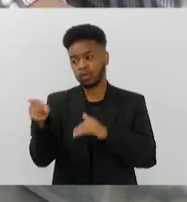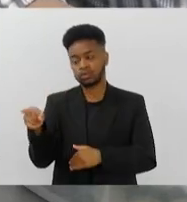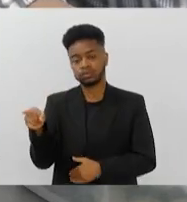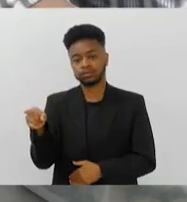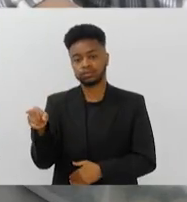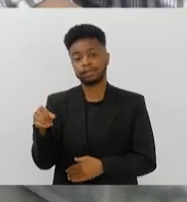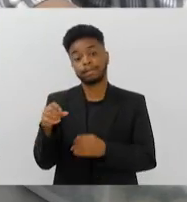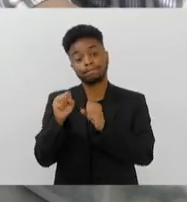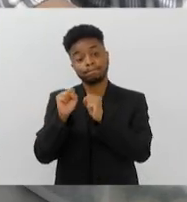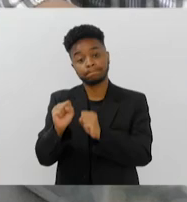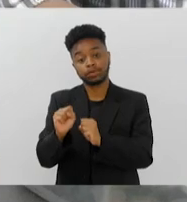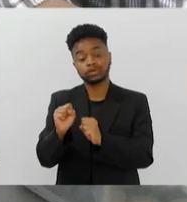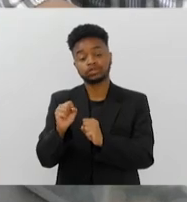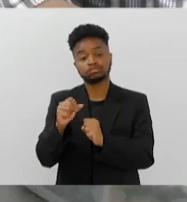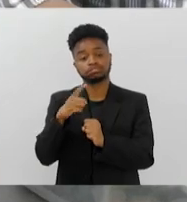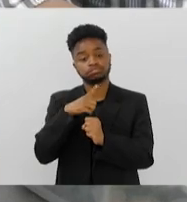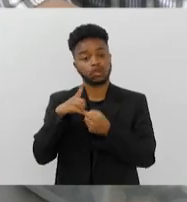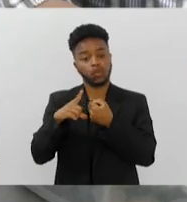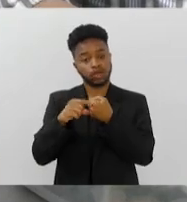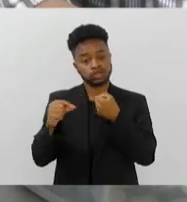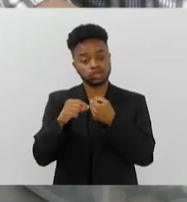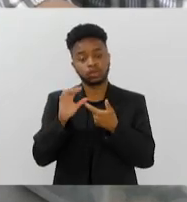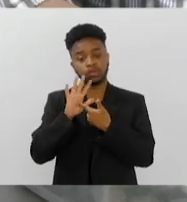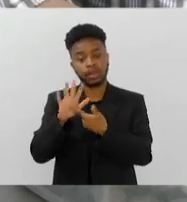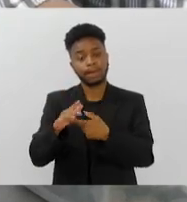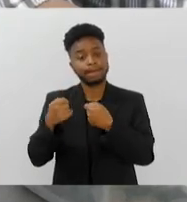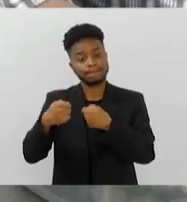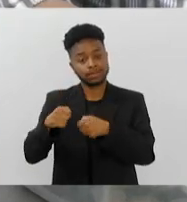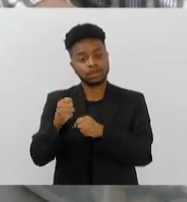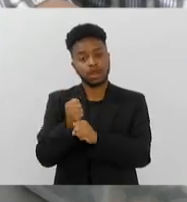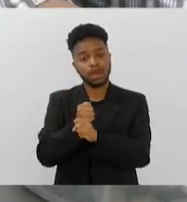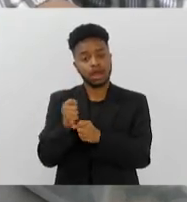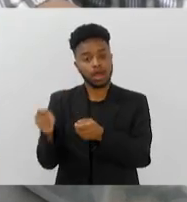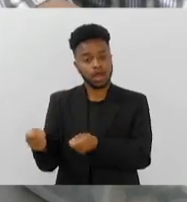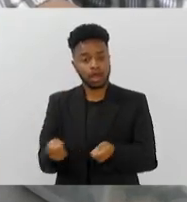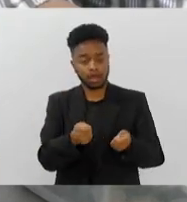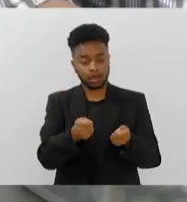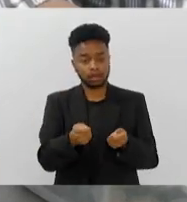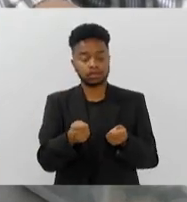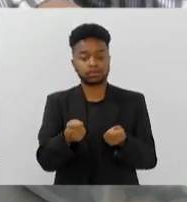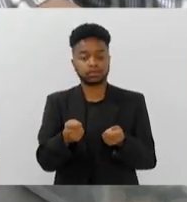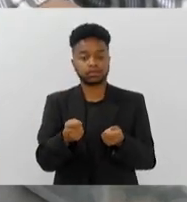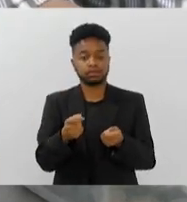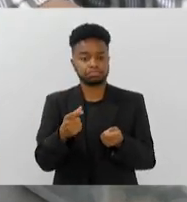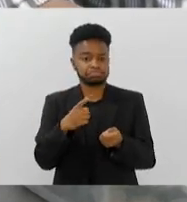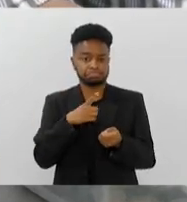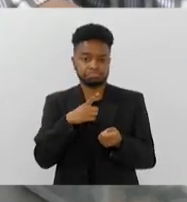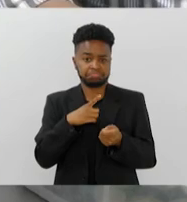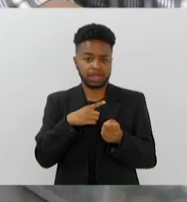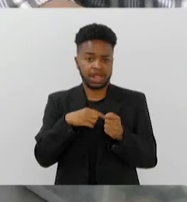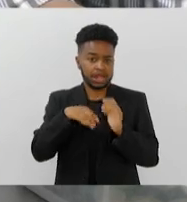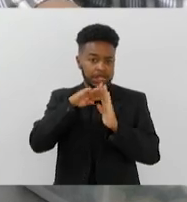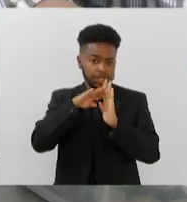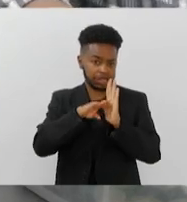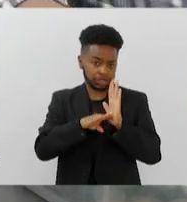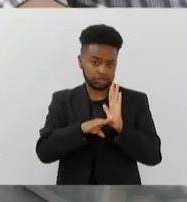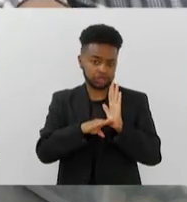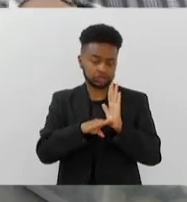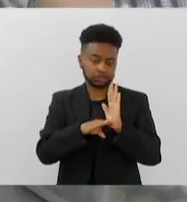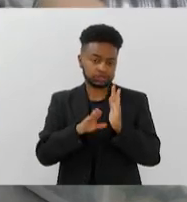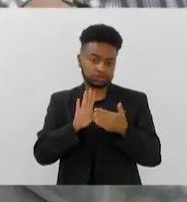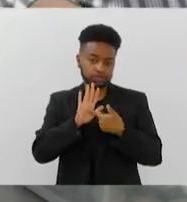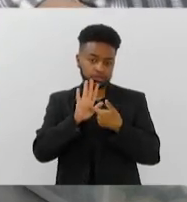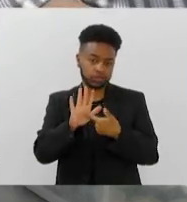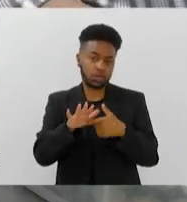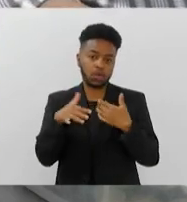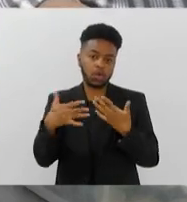que poderia haver um artigo dizendo que deverá ser feito anualmente um inventário, uma lista